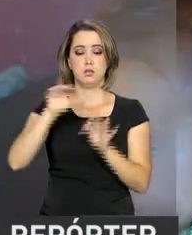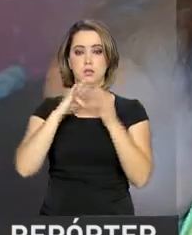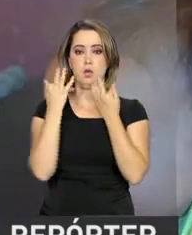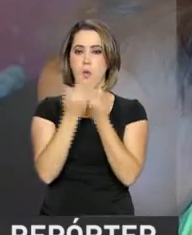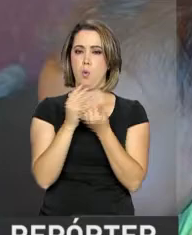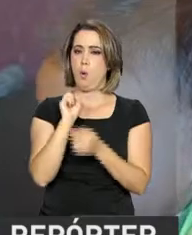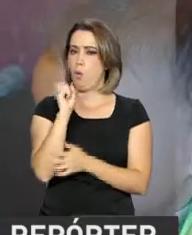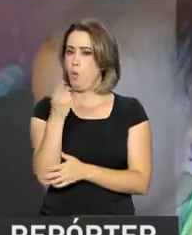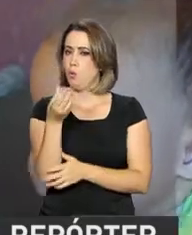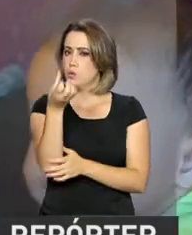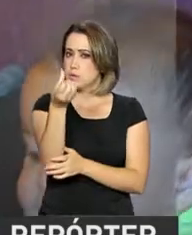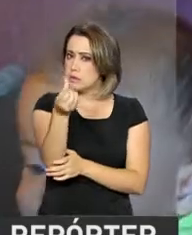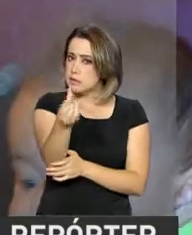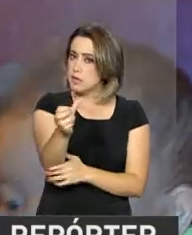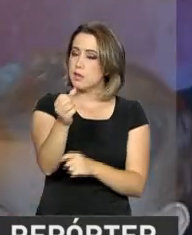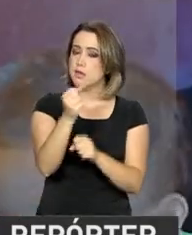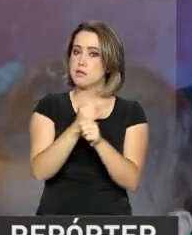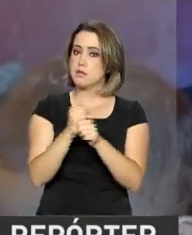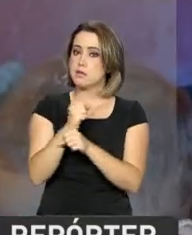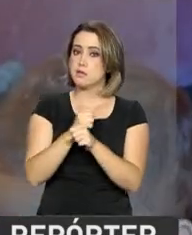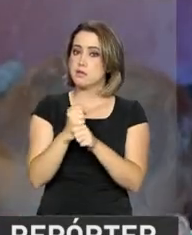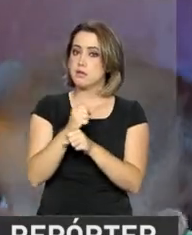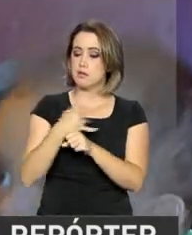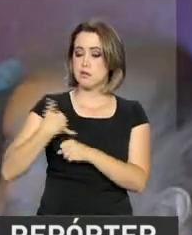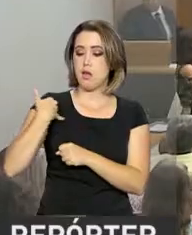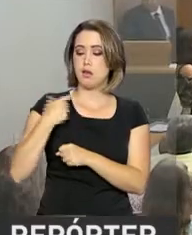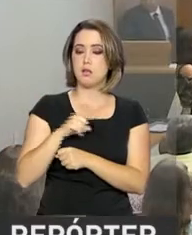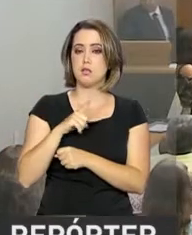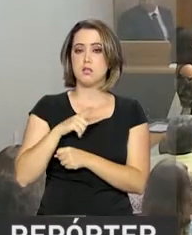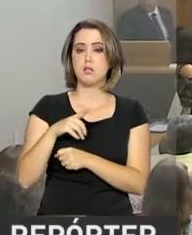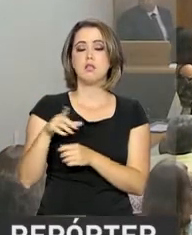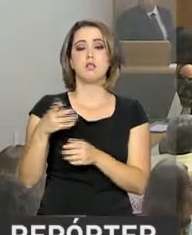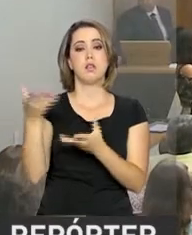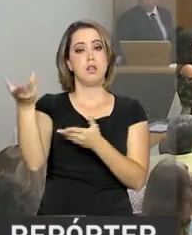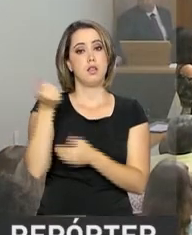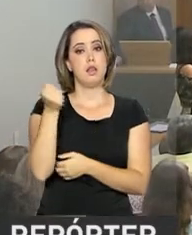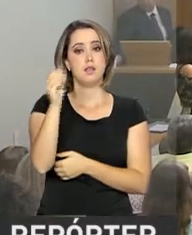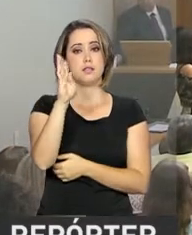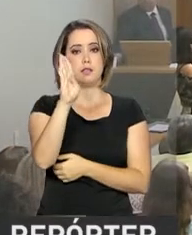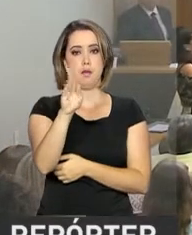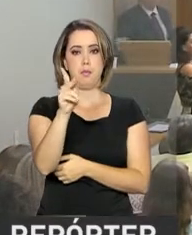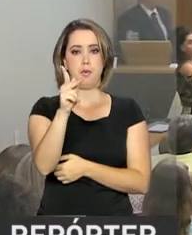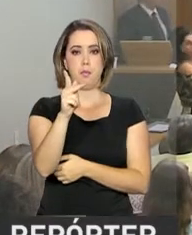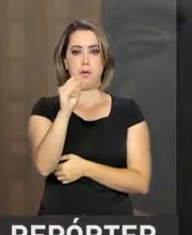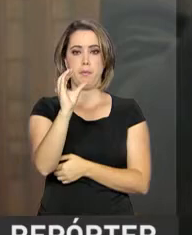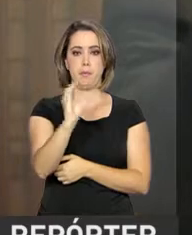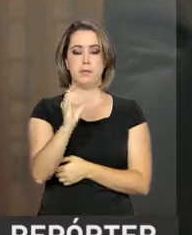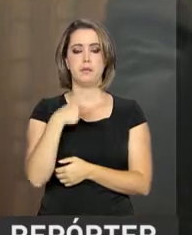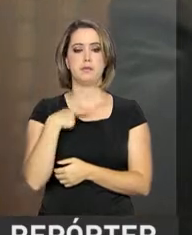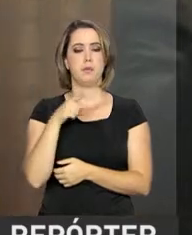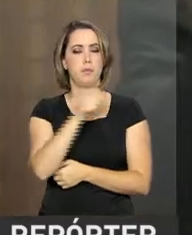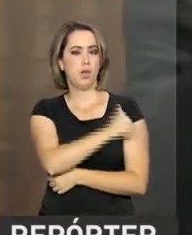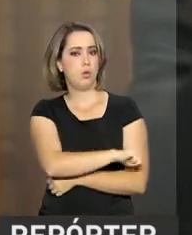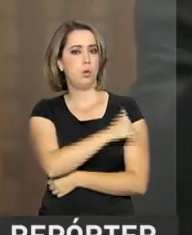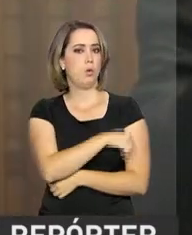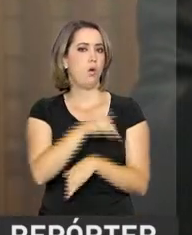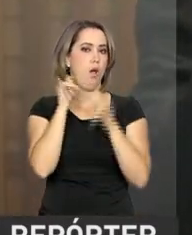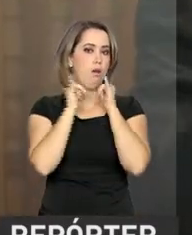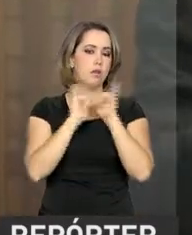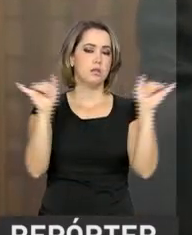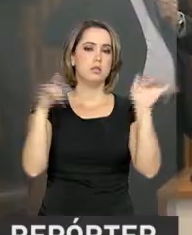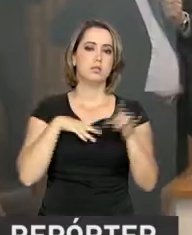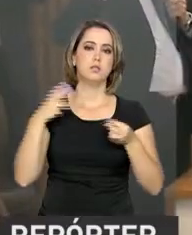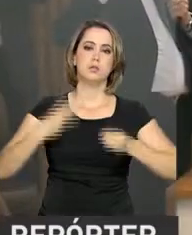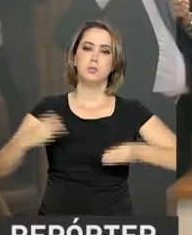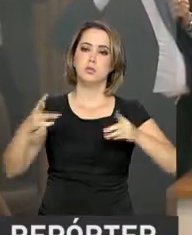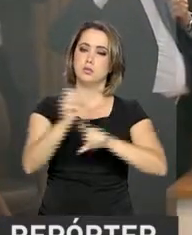6 anos que recebem o benefício de prestação continuada no rio de janeiro o lançamento do programa contou com a participação do ministro